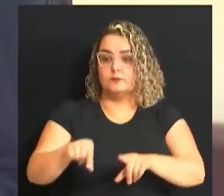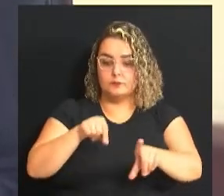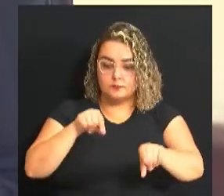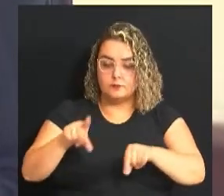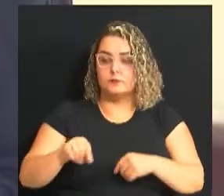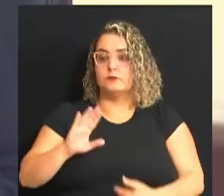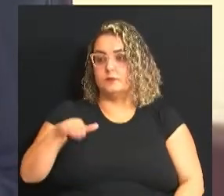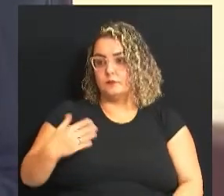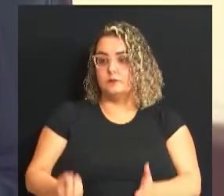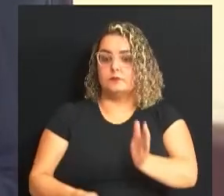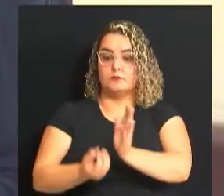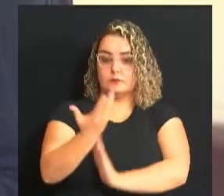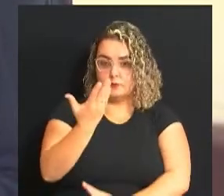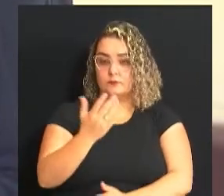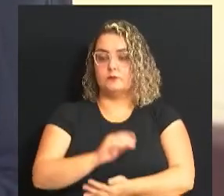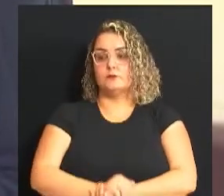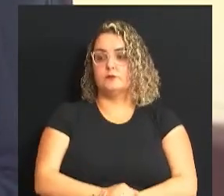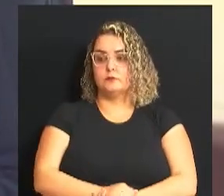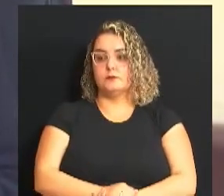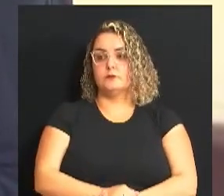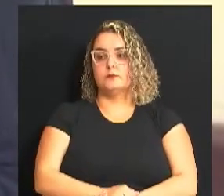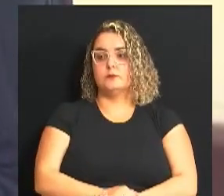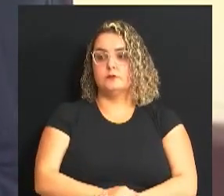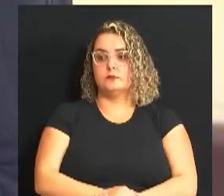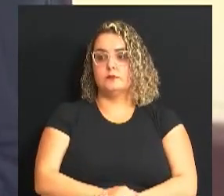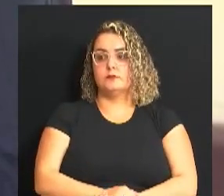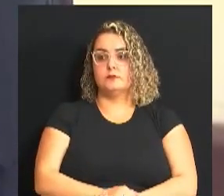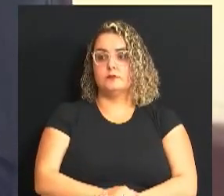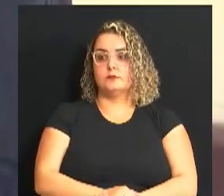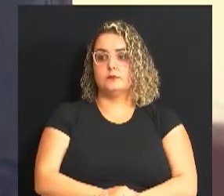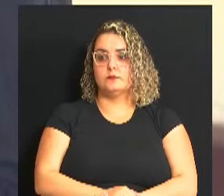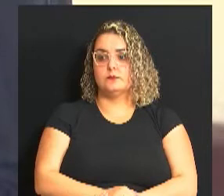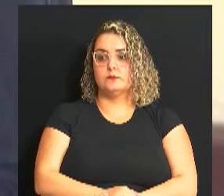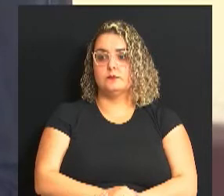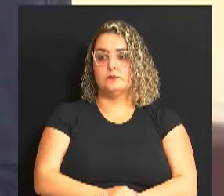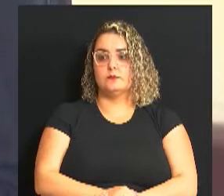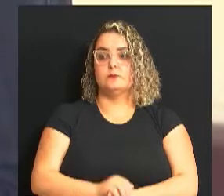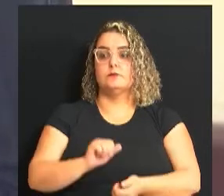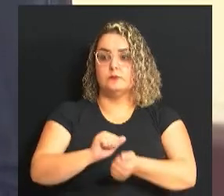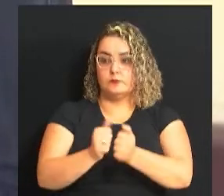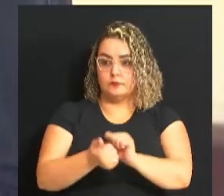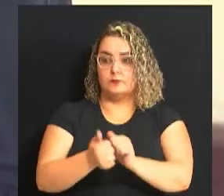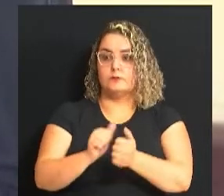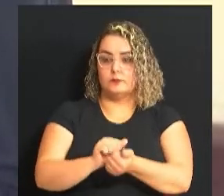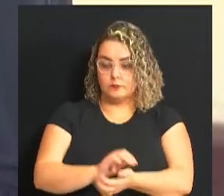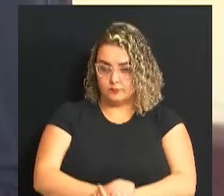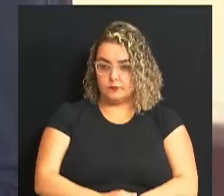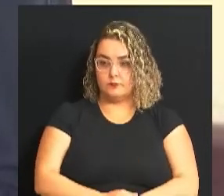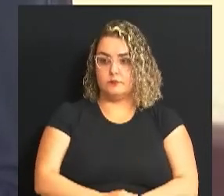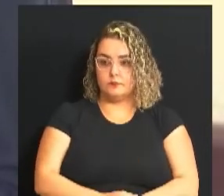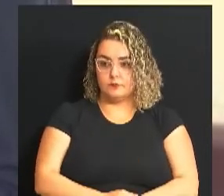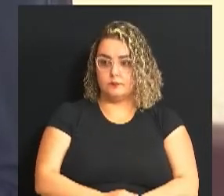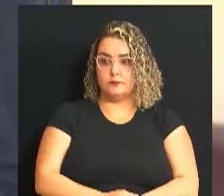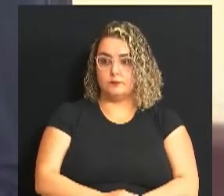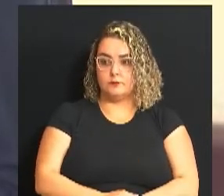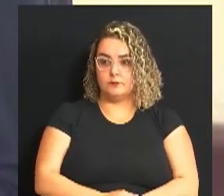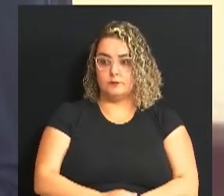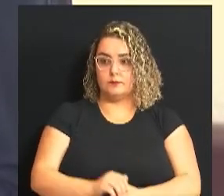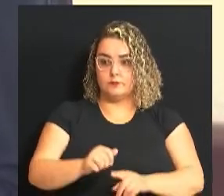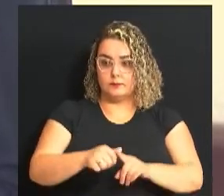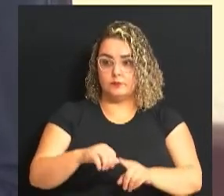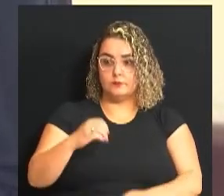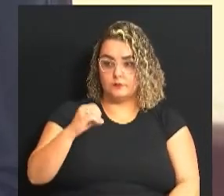será formado. Então, vai ter que, para poder se adequar, vai ter que, sendo em outubro